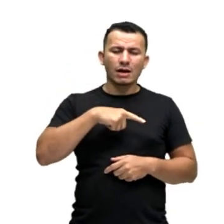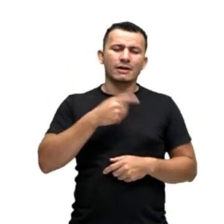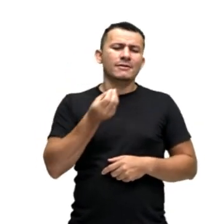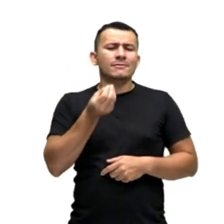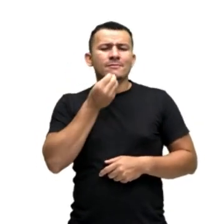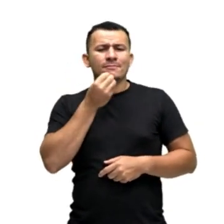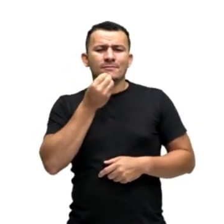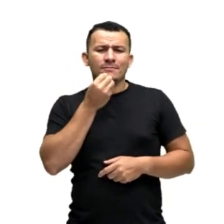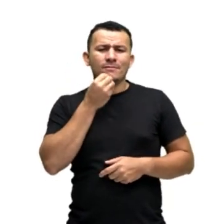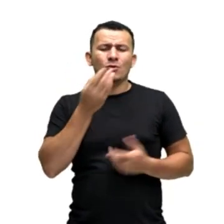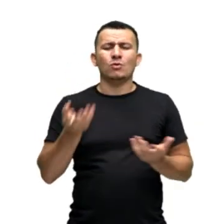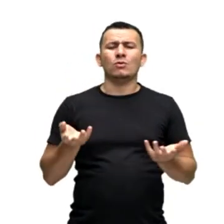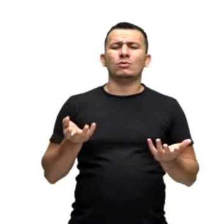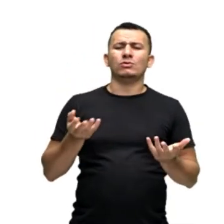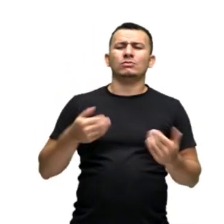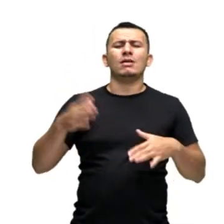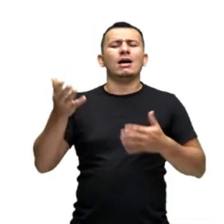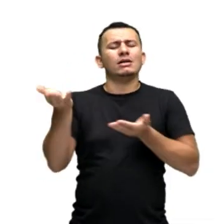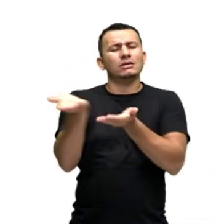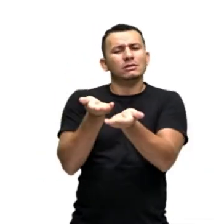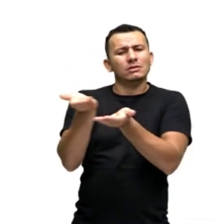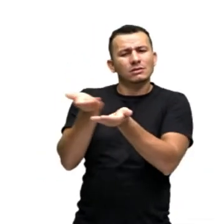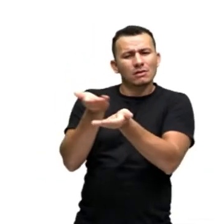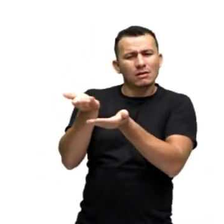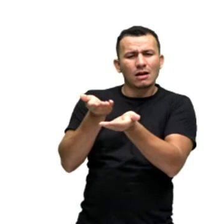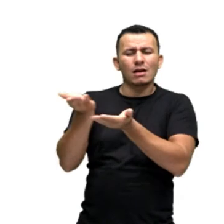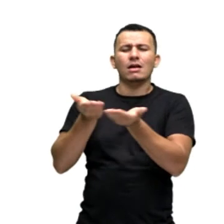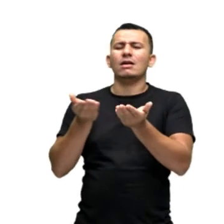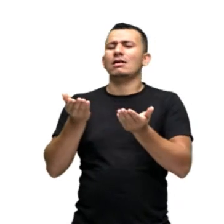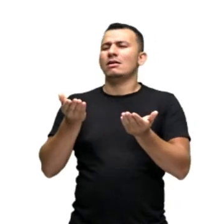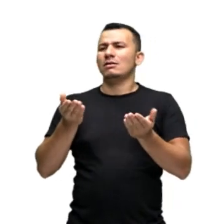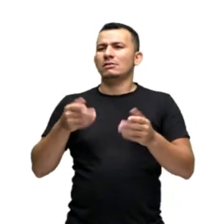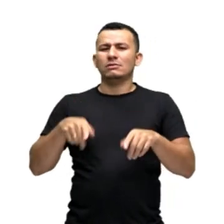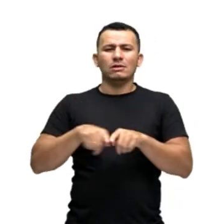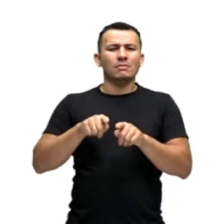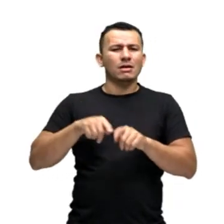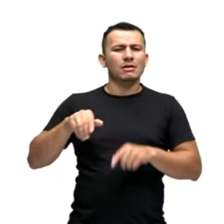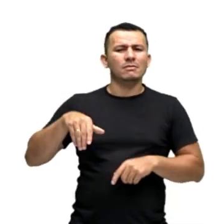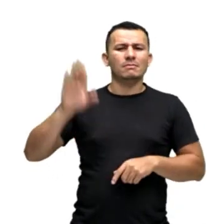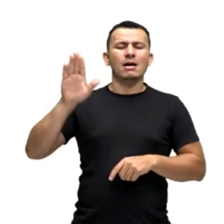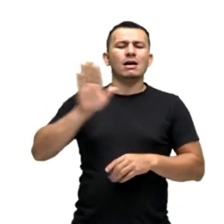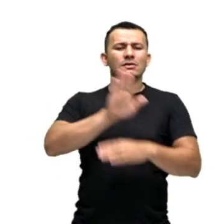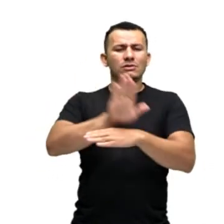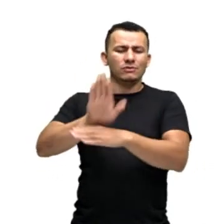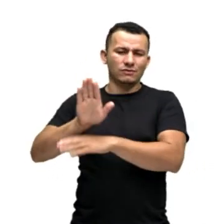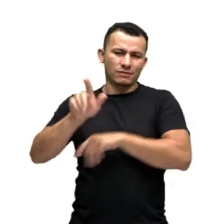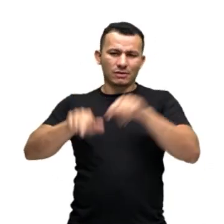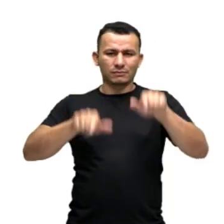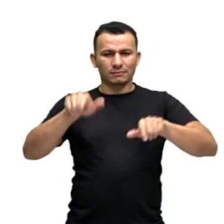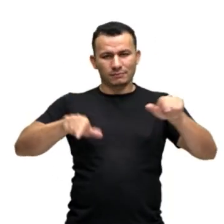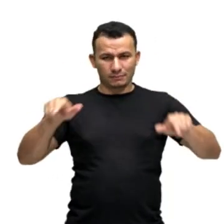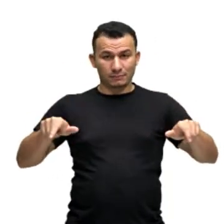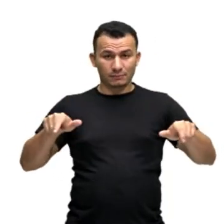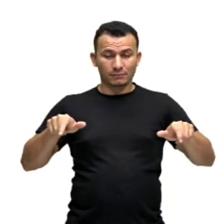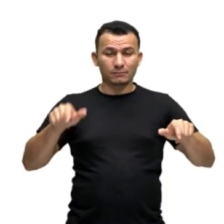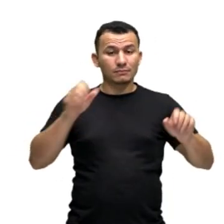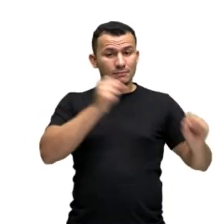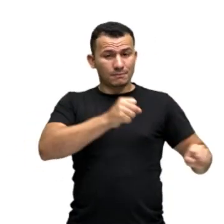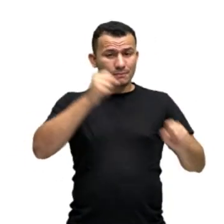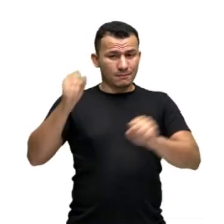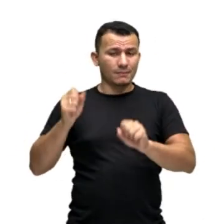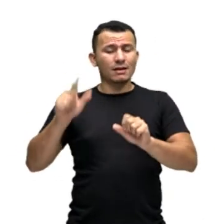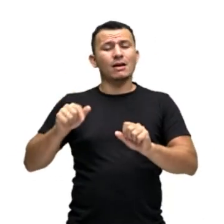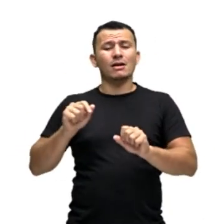tornasse mais Cortez e mais assim servidor um dos outros não o poder que na verdade é